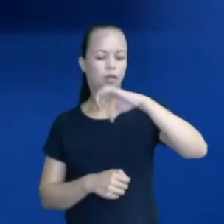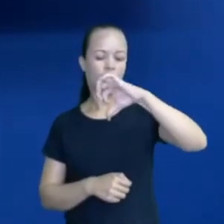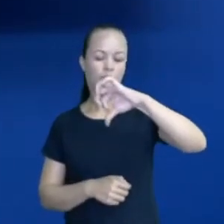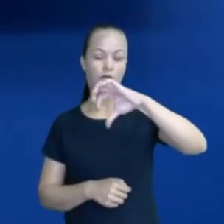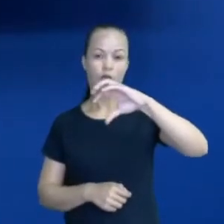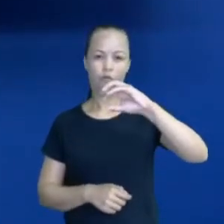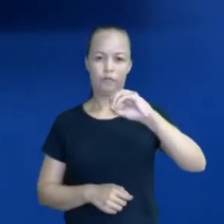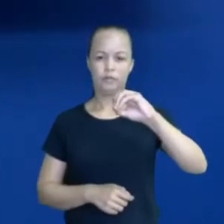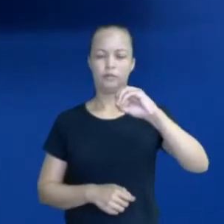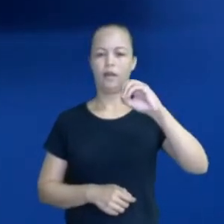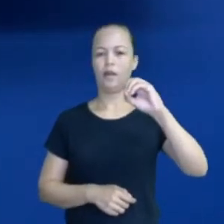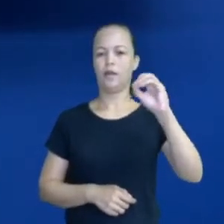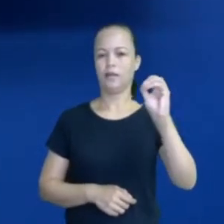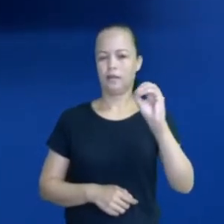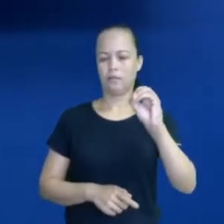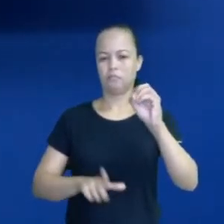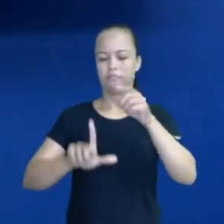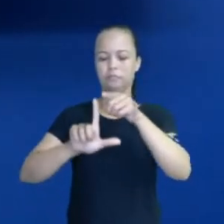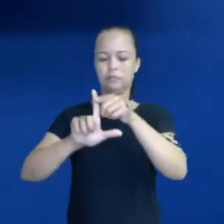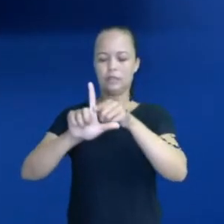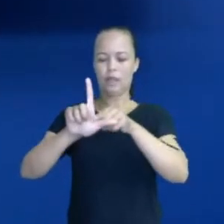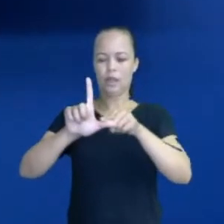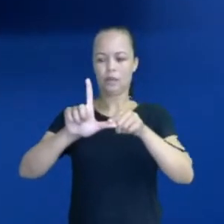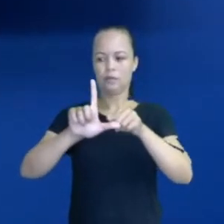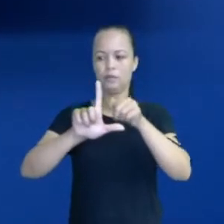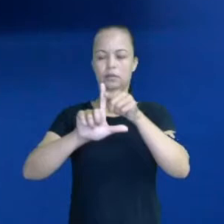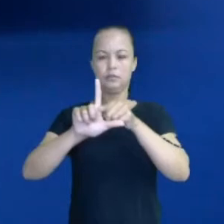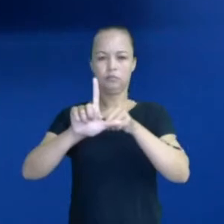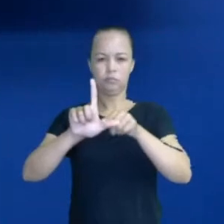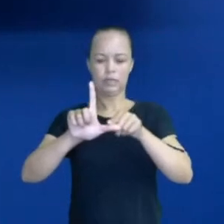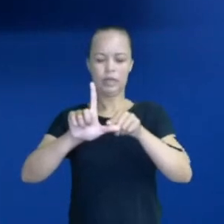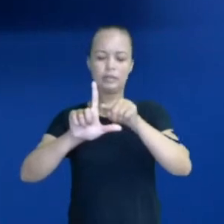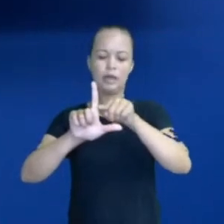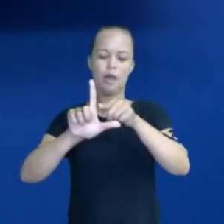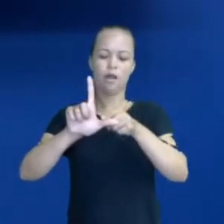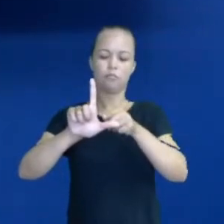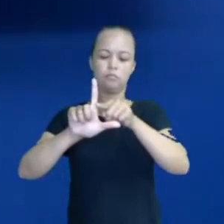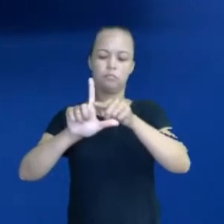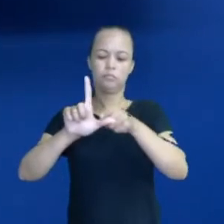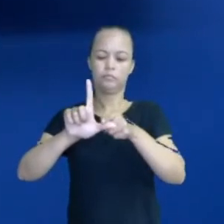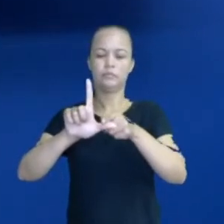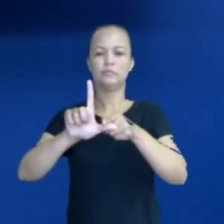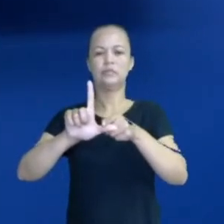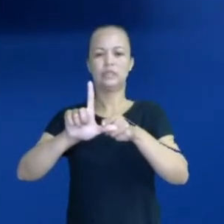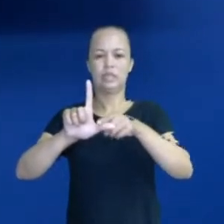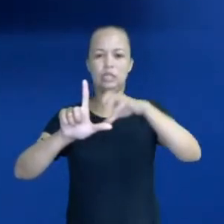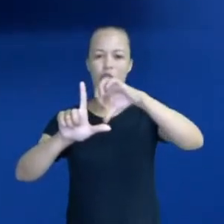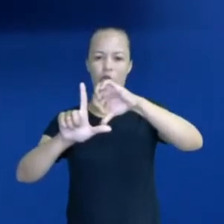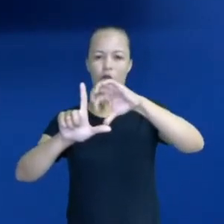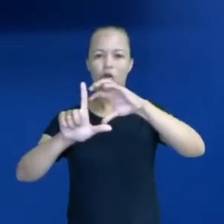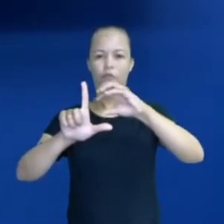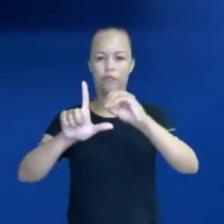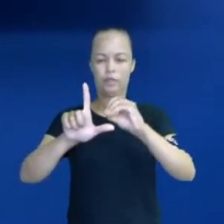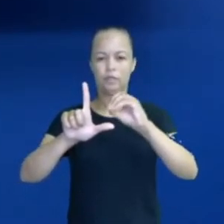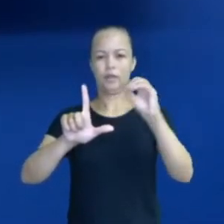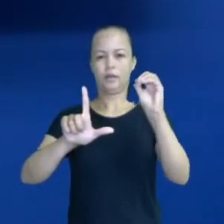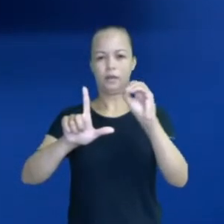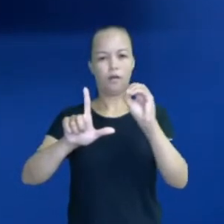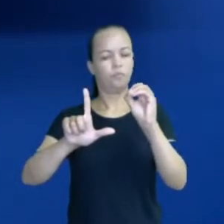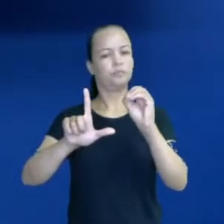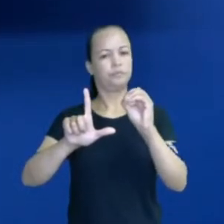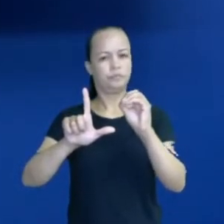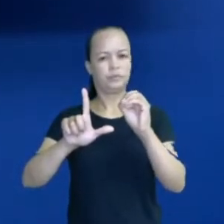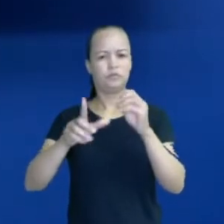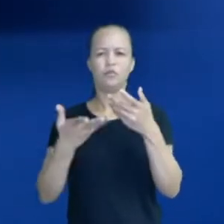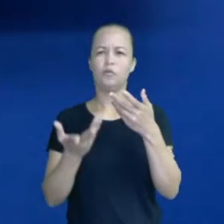Então, essa abertura aqui precisa que seja a medida de 90 graus. Então, esse ângulo, vou chamar aqui